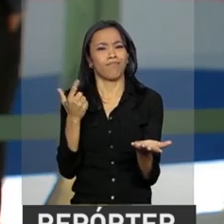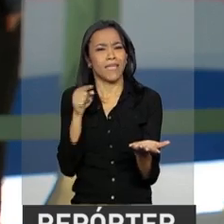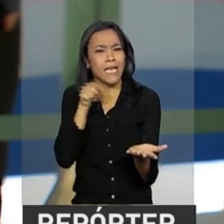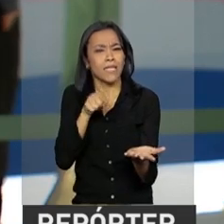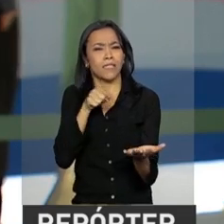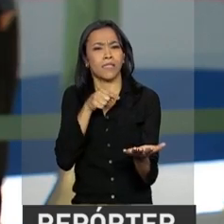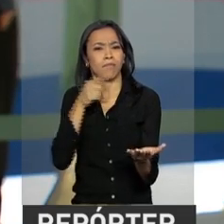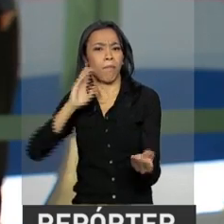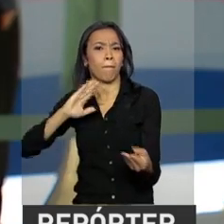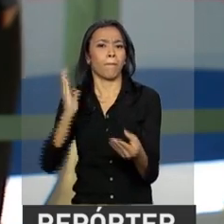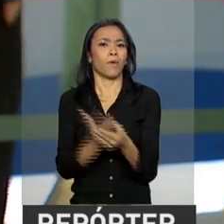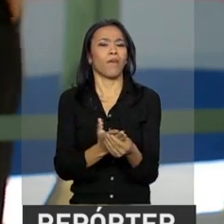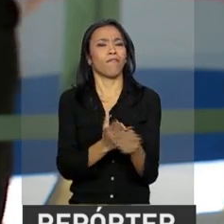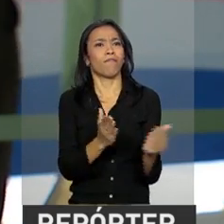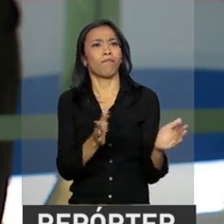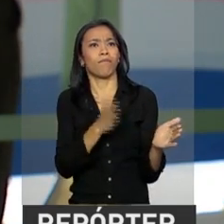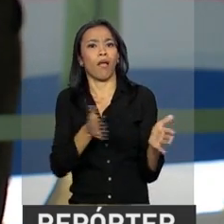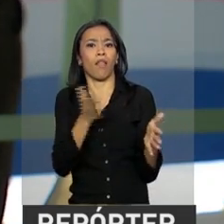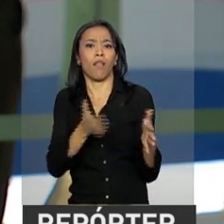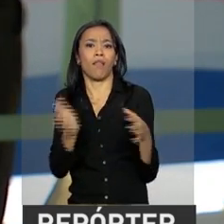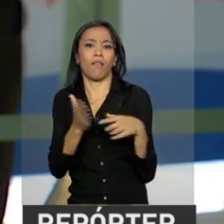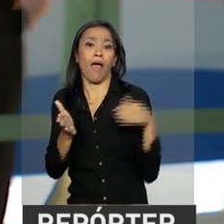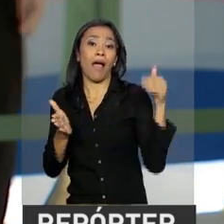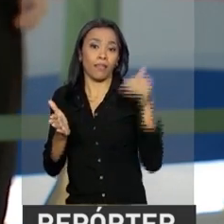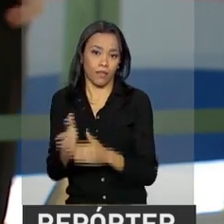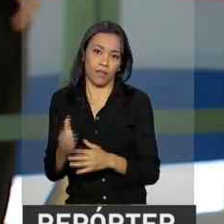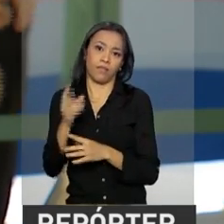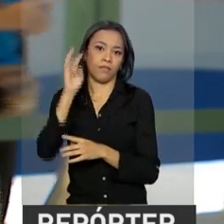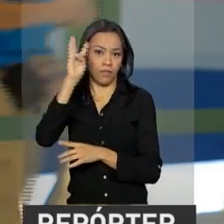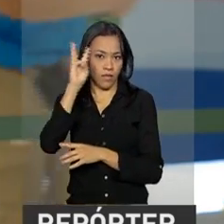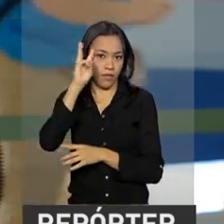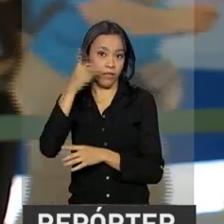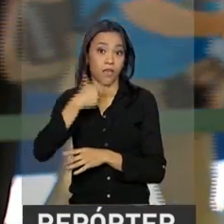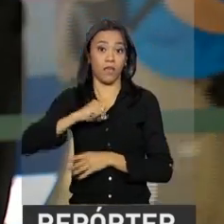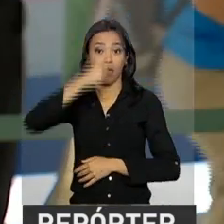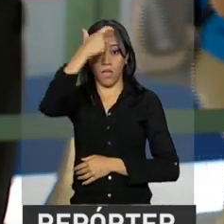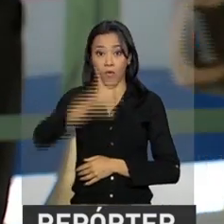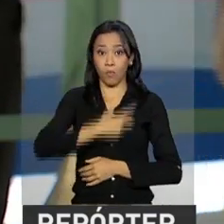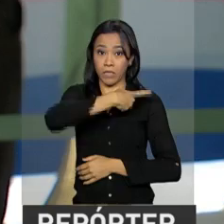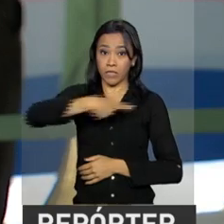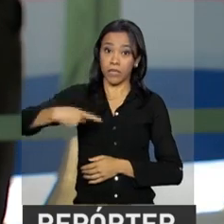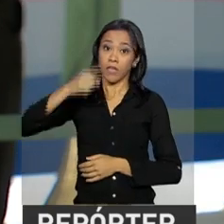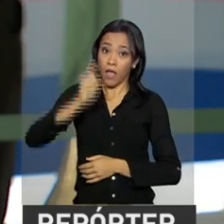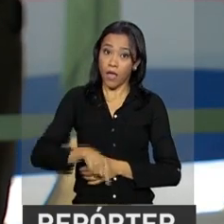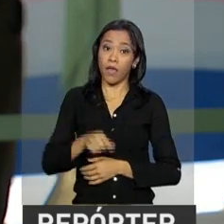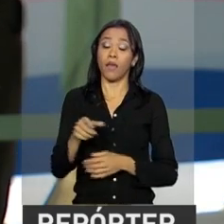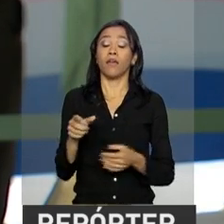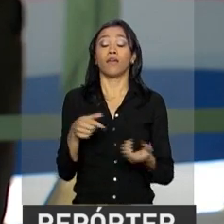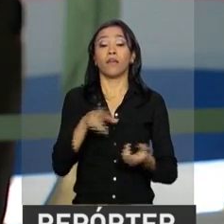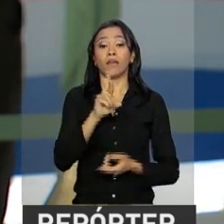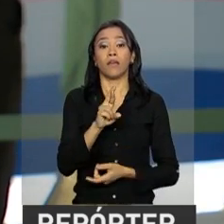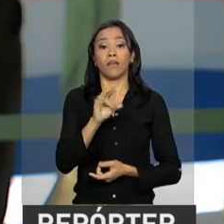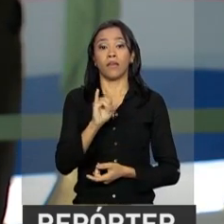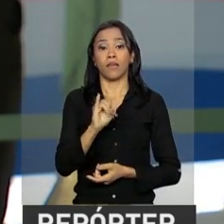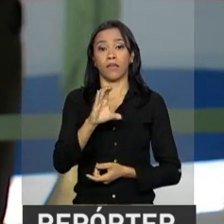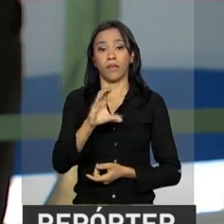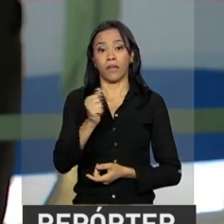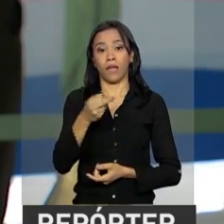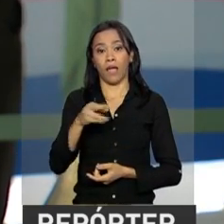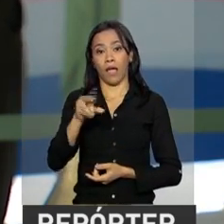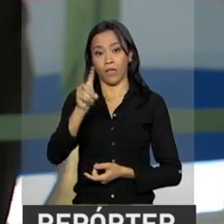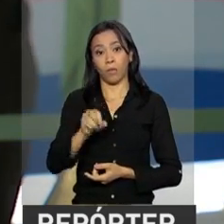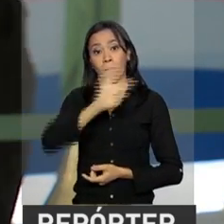é que esse processo vai até a próxima terça-feira ele está sendo comandado pelo presidente do Supremo Tribunal Federal Ricardo Lewandowski